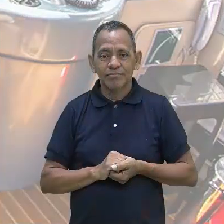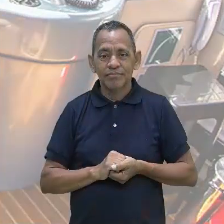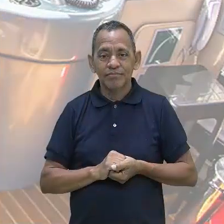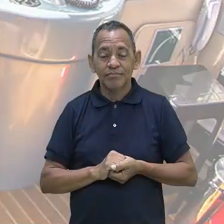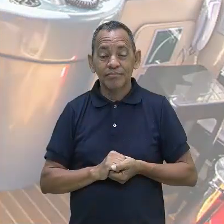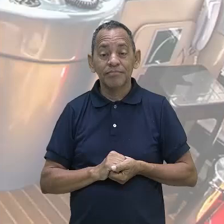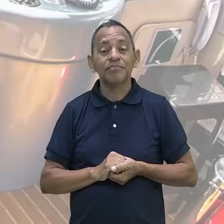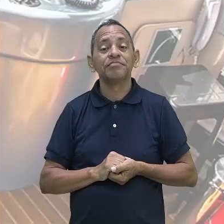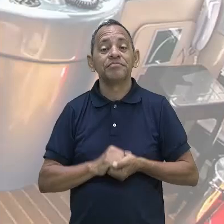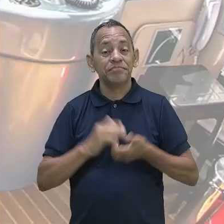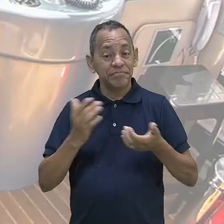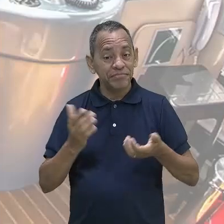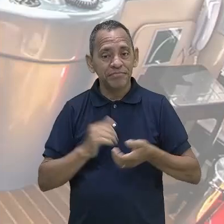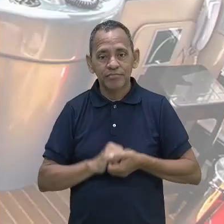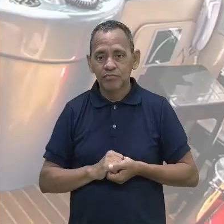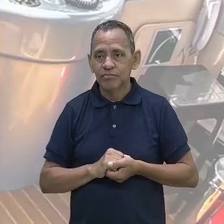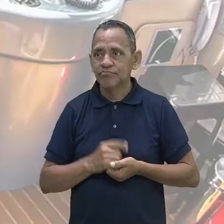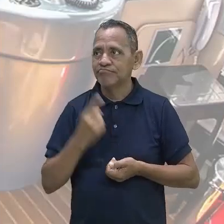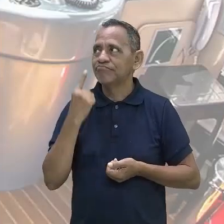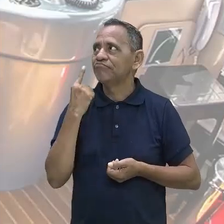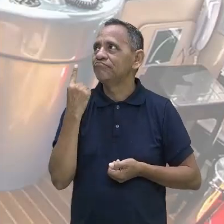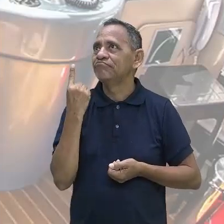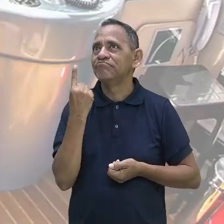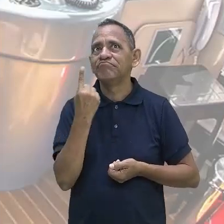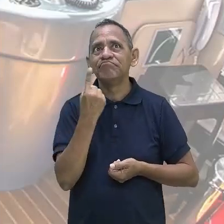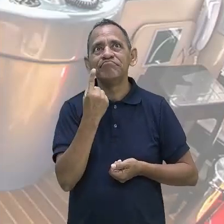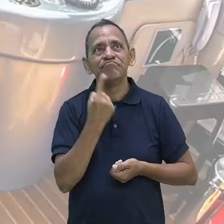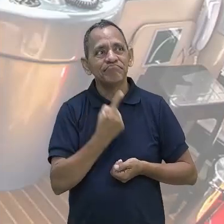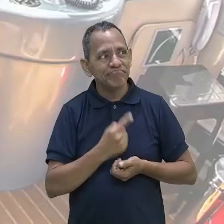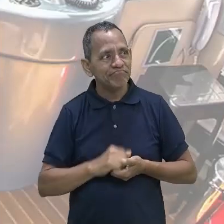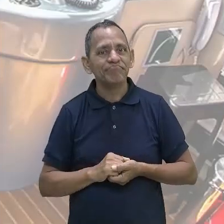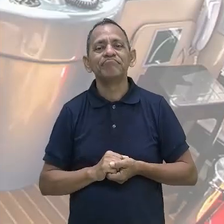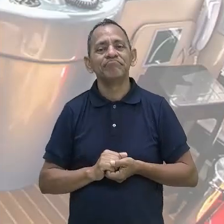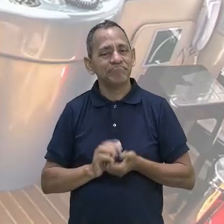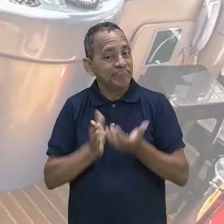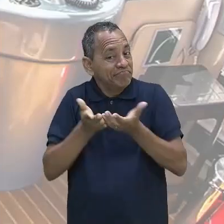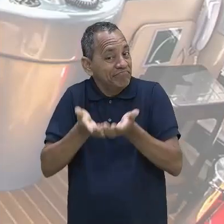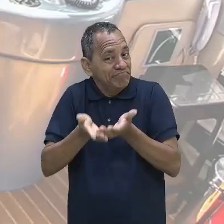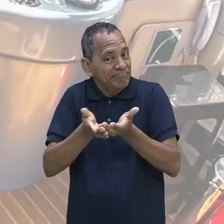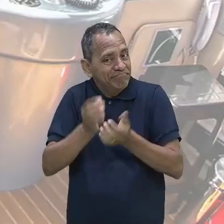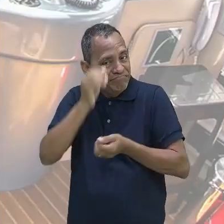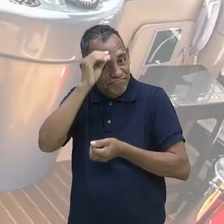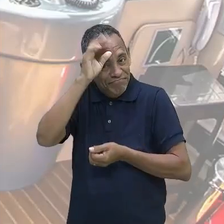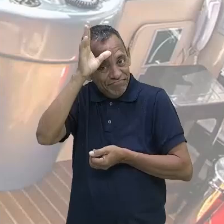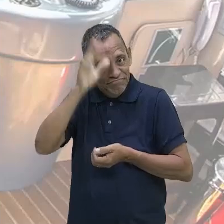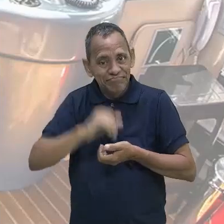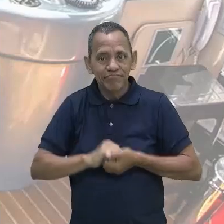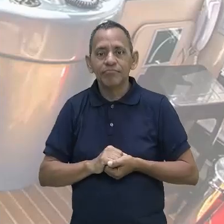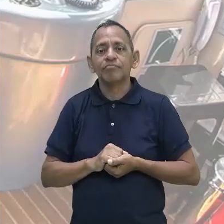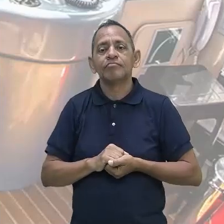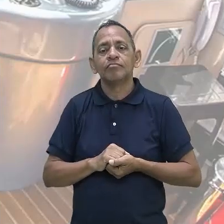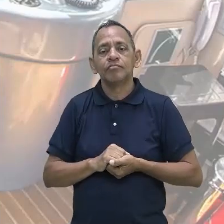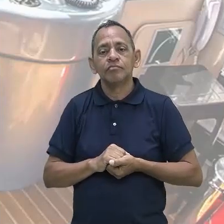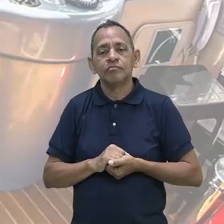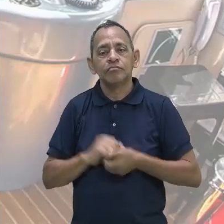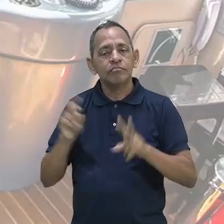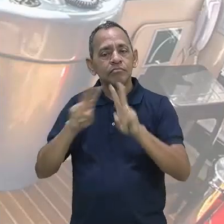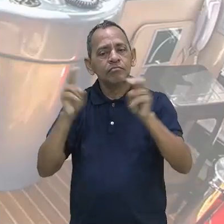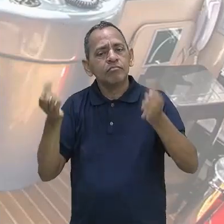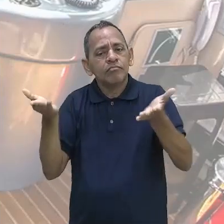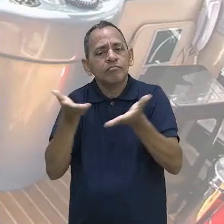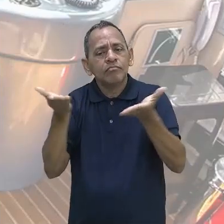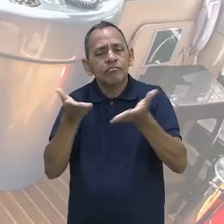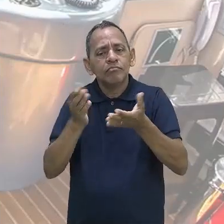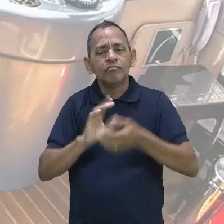Muito bem, pessoal, olha onde estamos, no nosso barco do conhecimento. A nossa conversa hoje é a